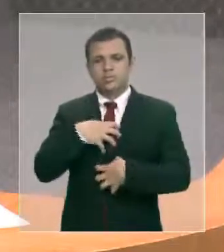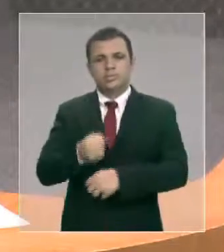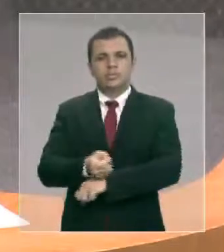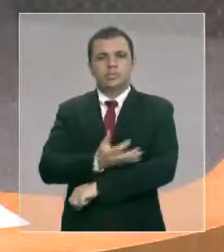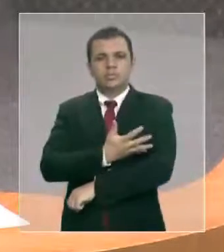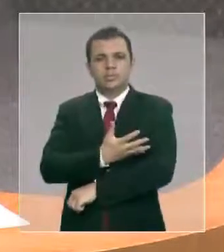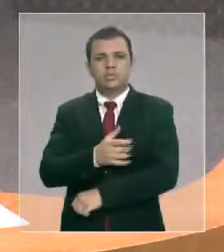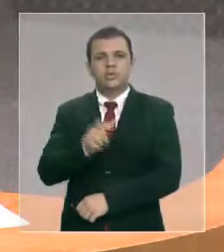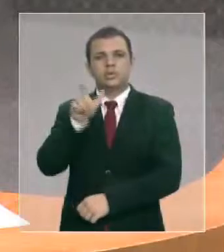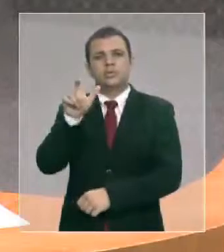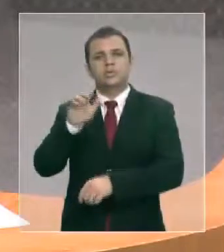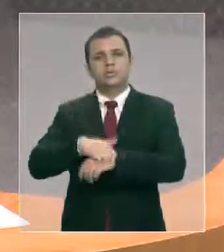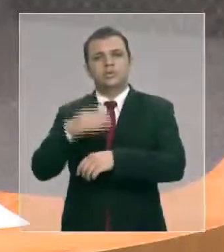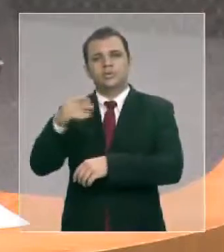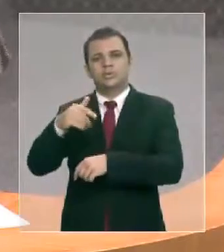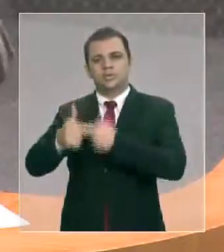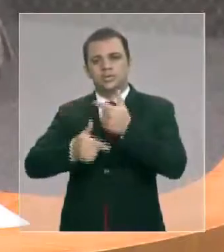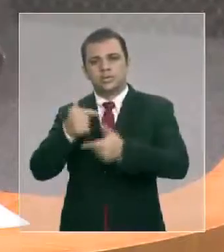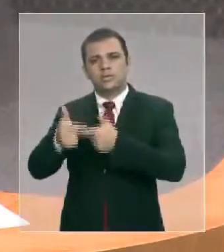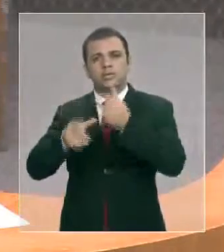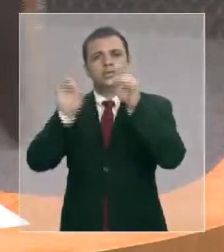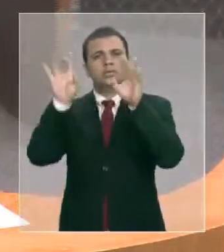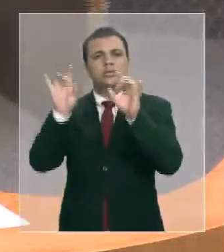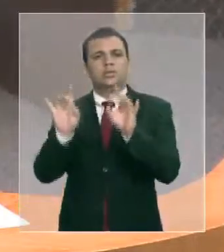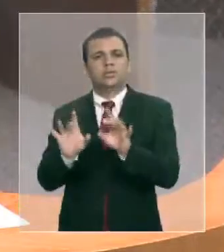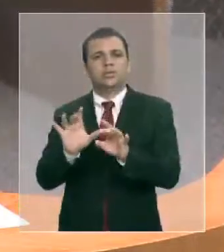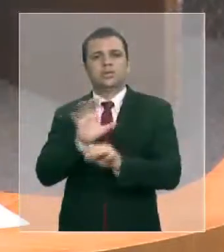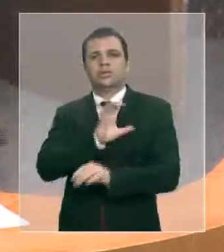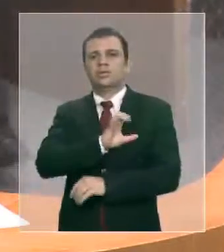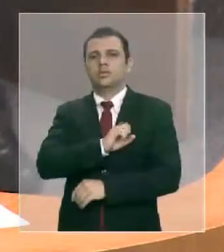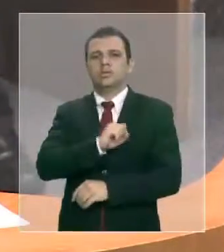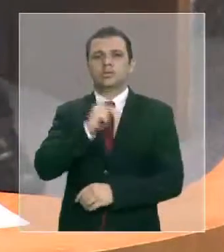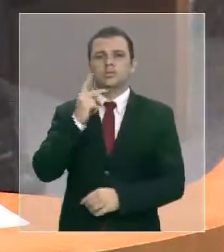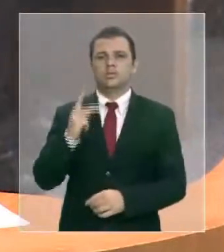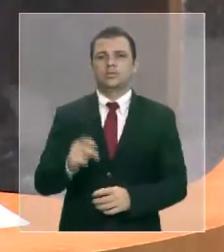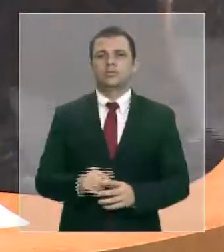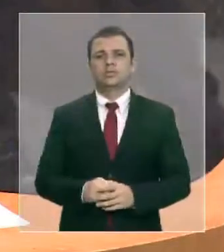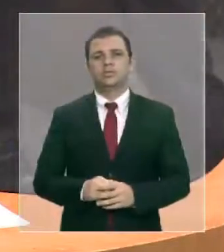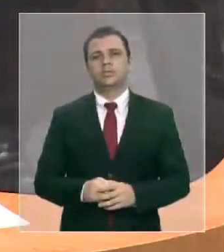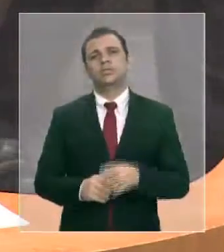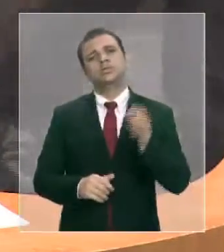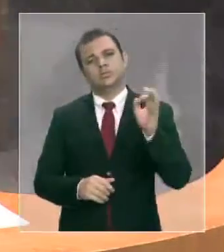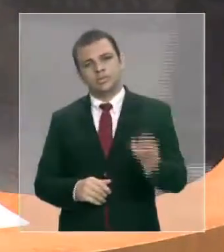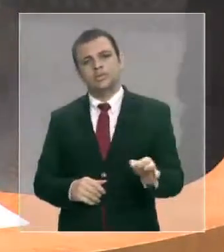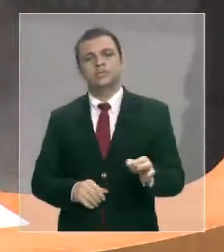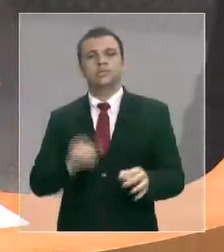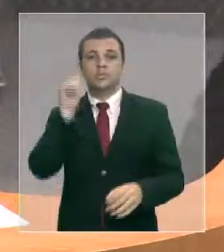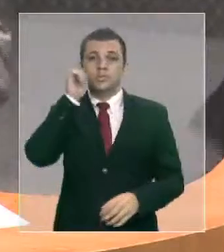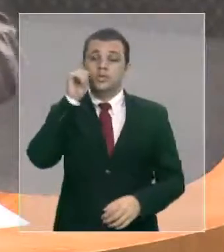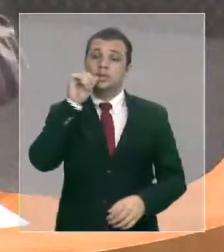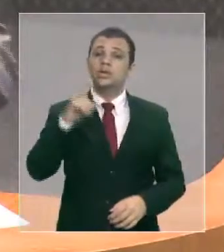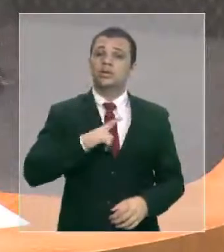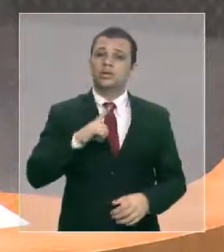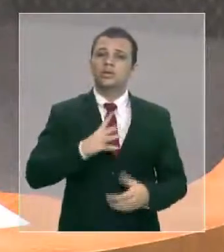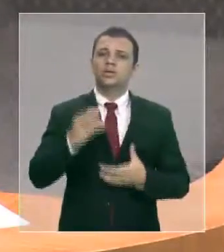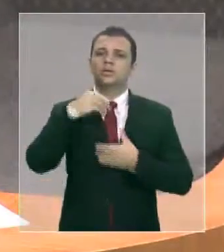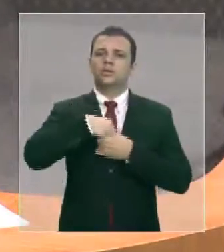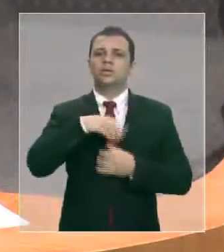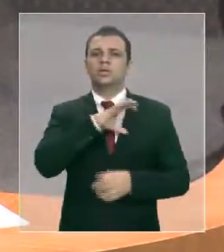à sua vaidade. As mulheres carregam, certamente, senhoras e senhores, este amor, a vaidade é o